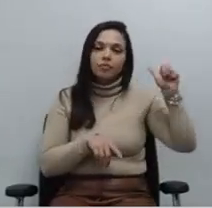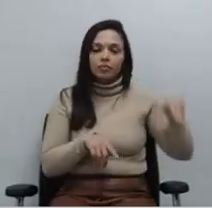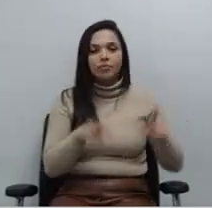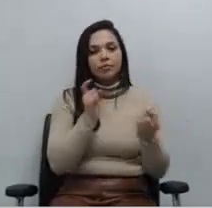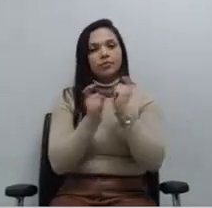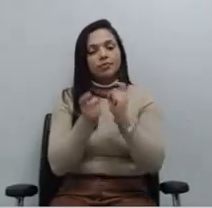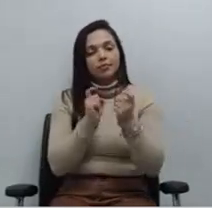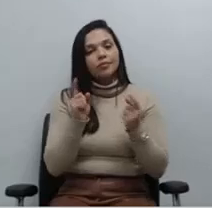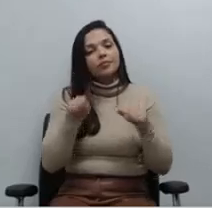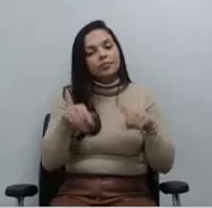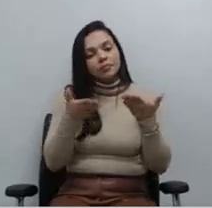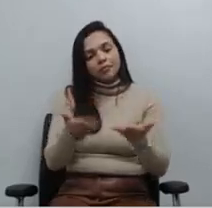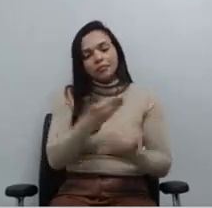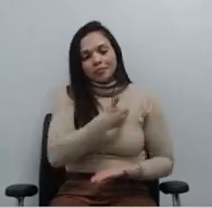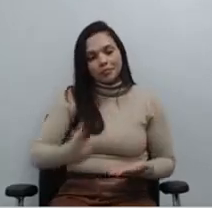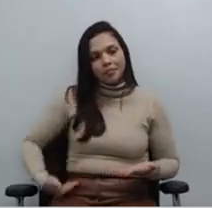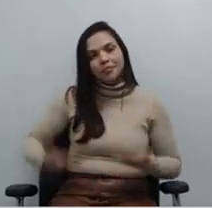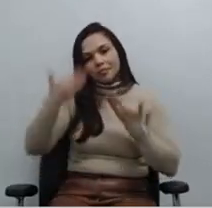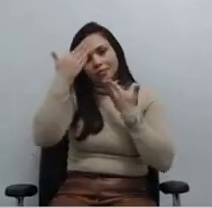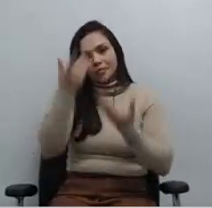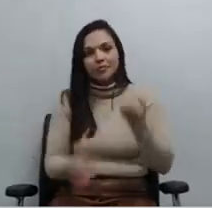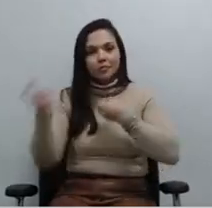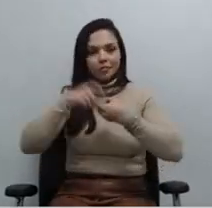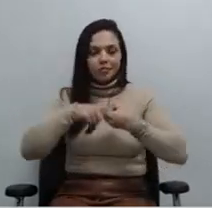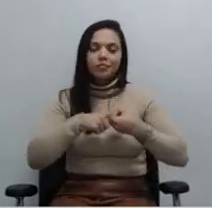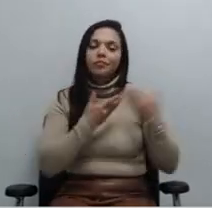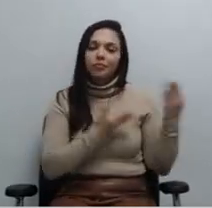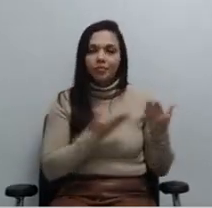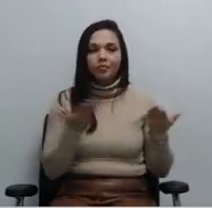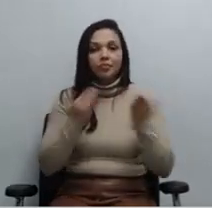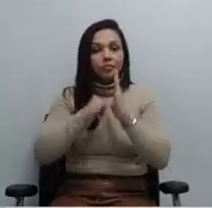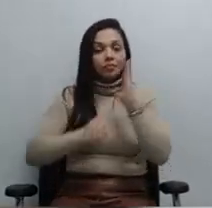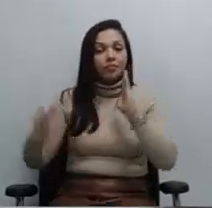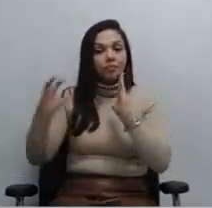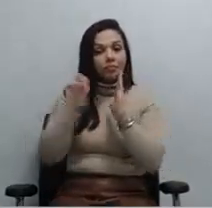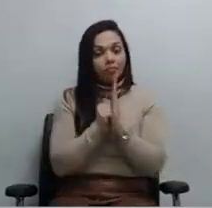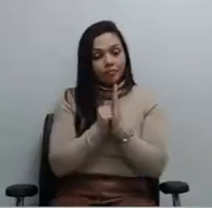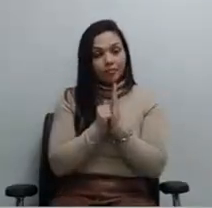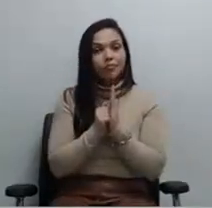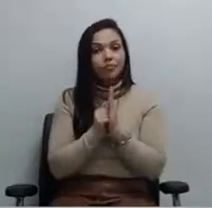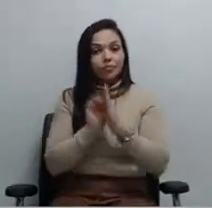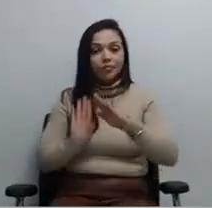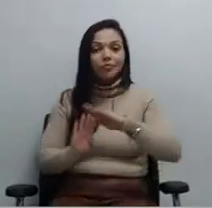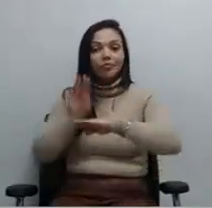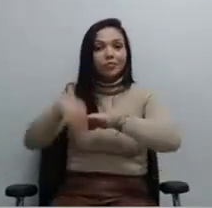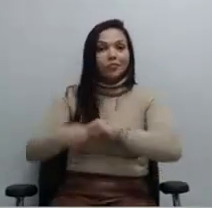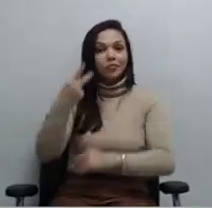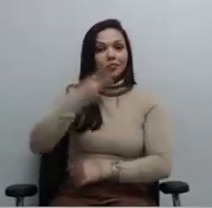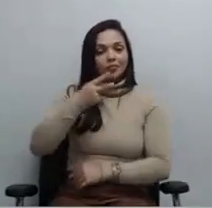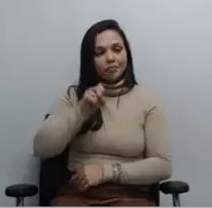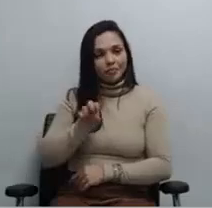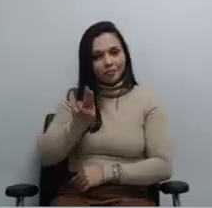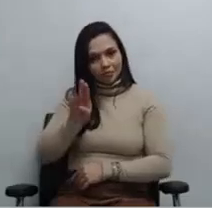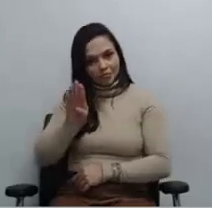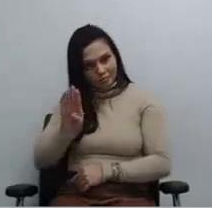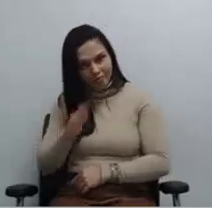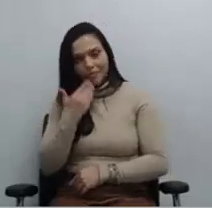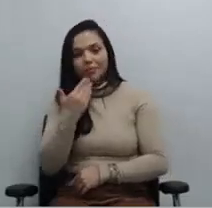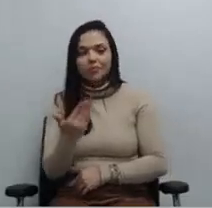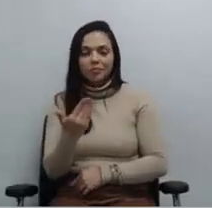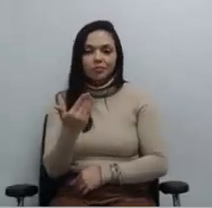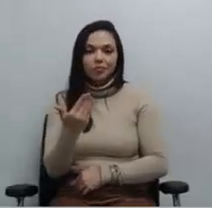isso, presidente, devolvo a palavra. Agradeço pela manifestação, pela ordem de inscrição, pulando o excelentíssimo segundo subdefensor público geral que pediu